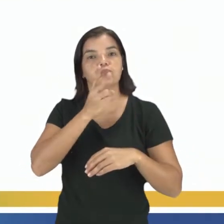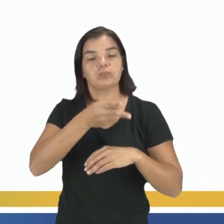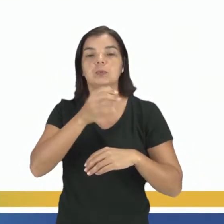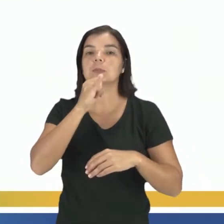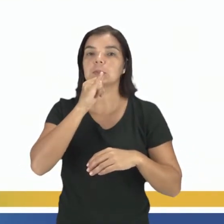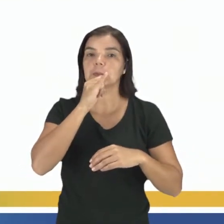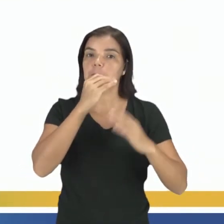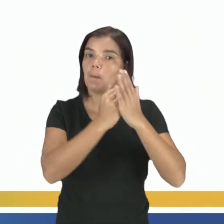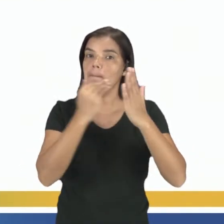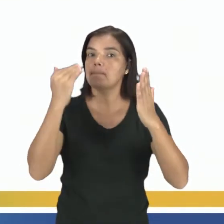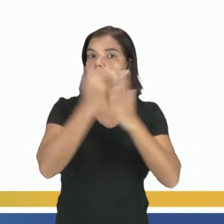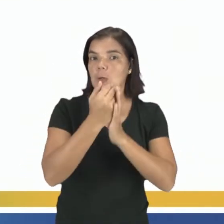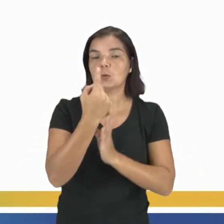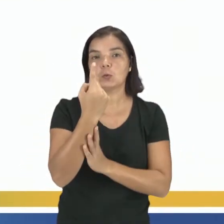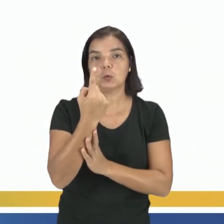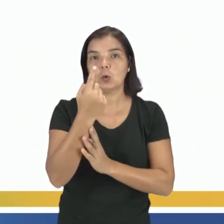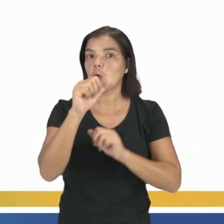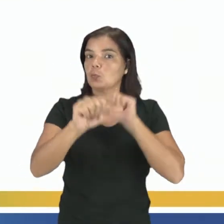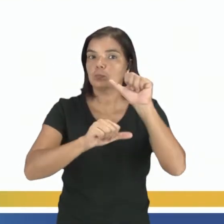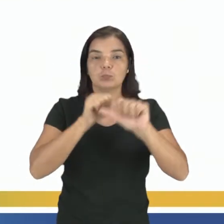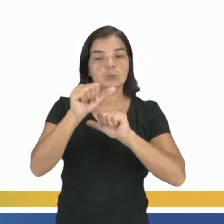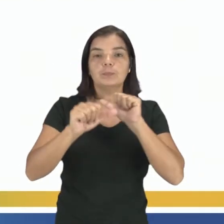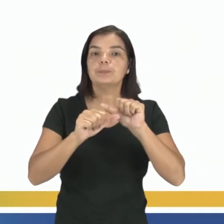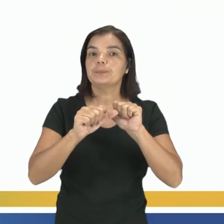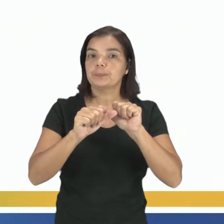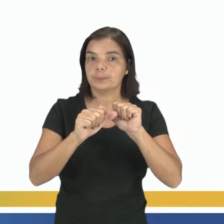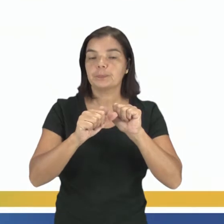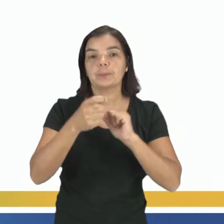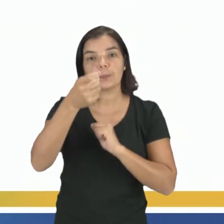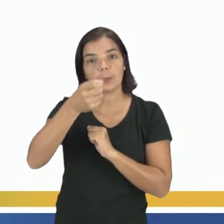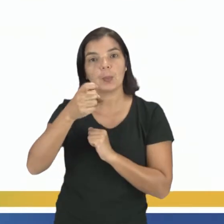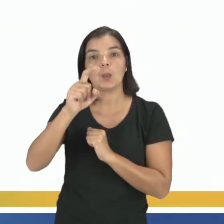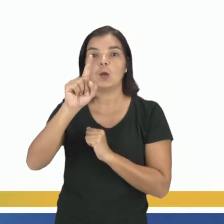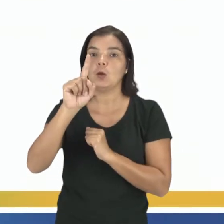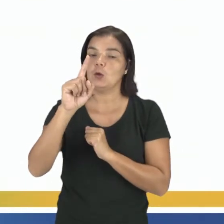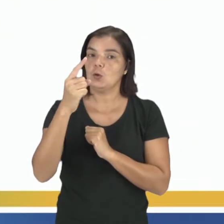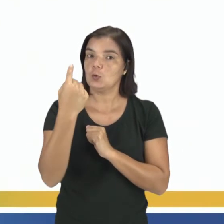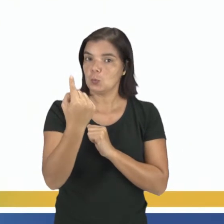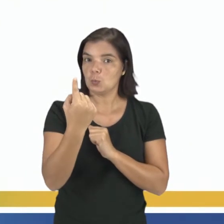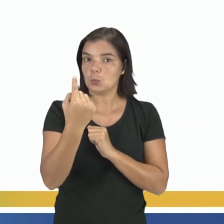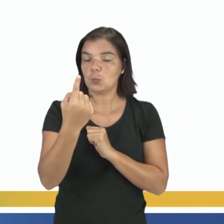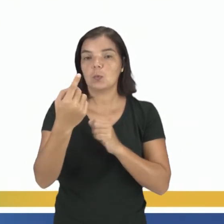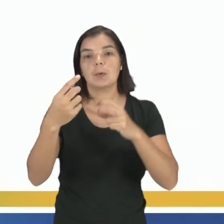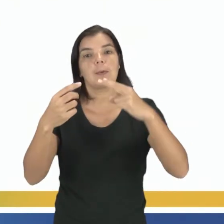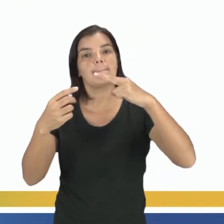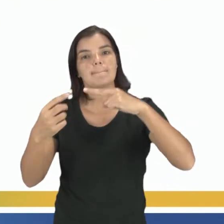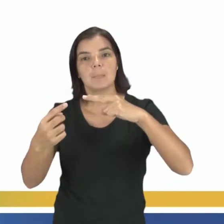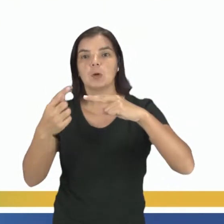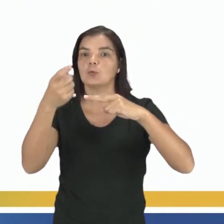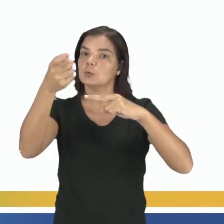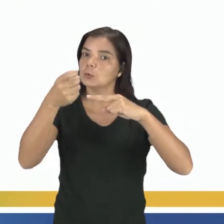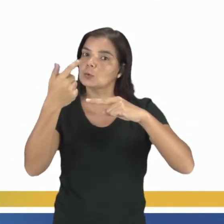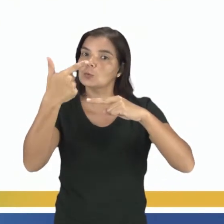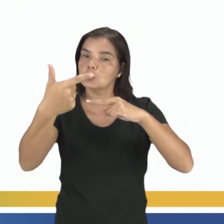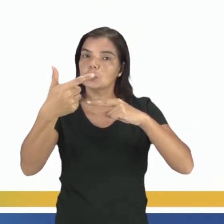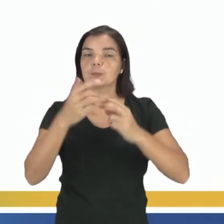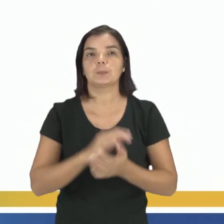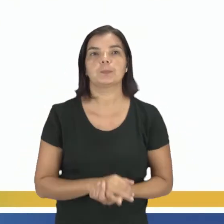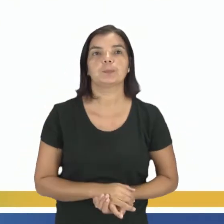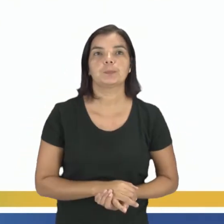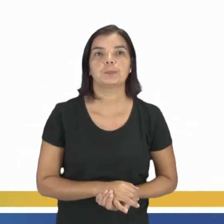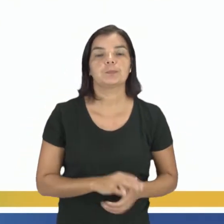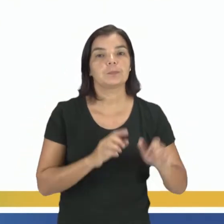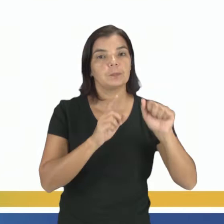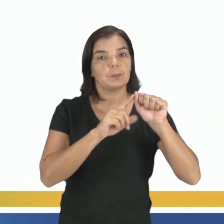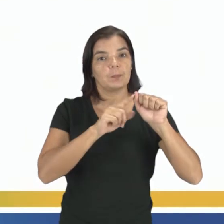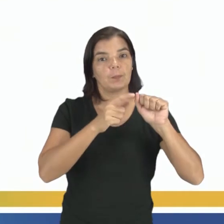minha base for maior do que 1, não altero o sinal, tá bom? Então, x1 vai ser menor do que x2. Agora, nesse segundo exemplo, ó,